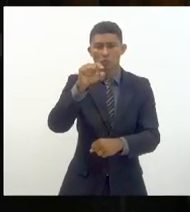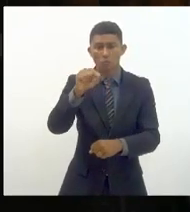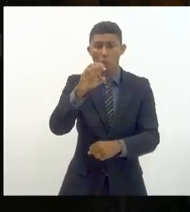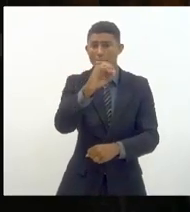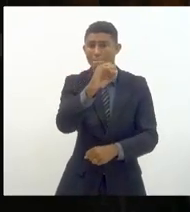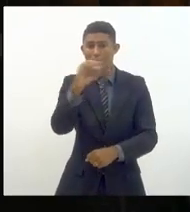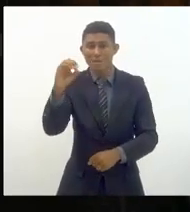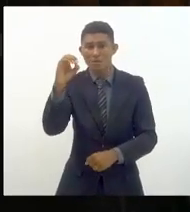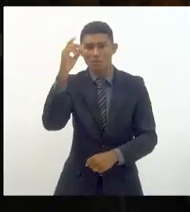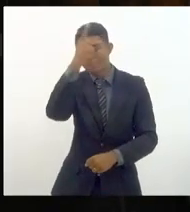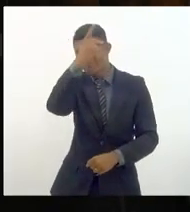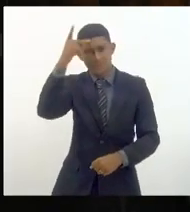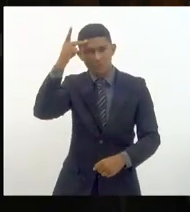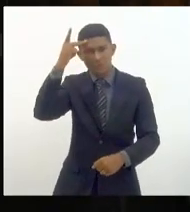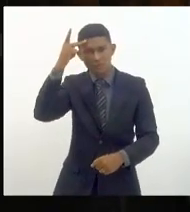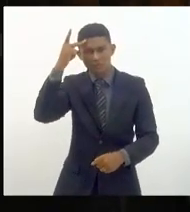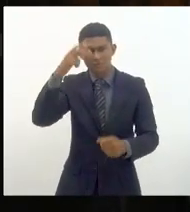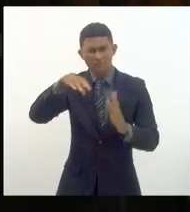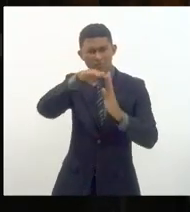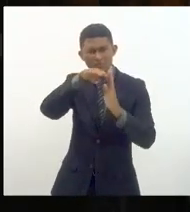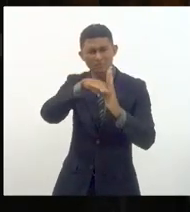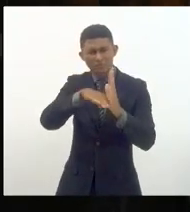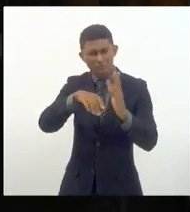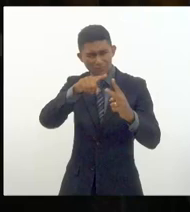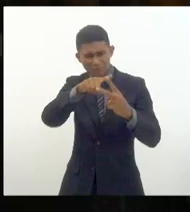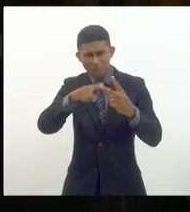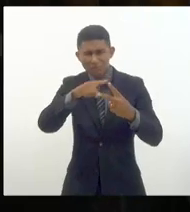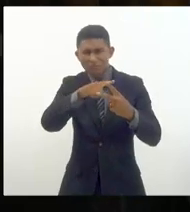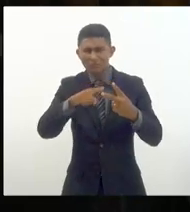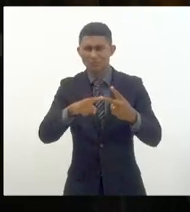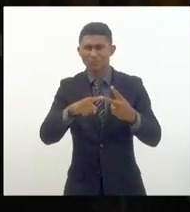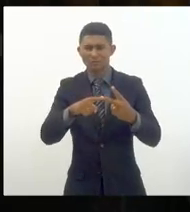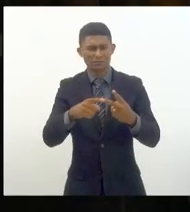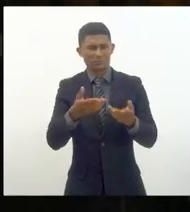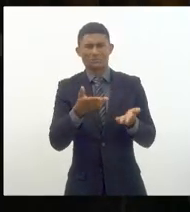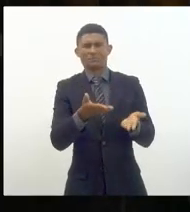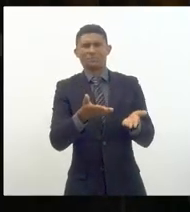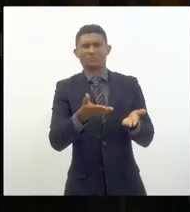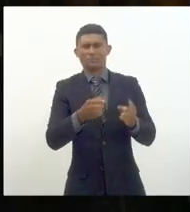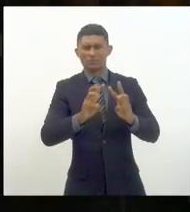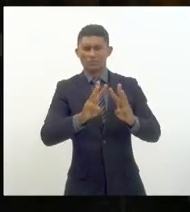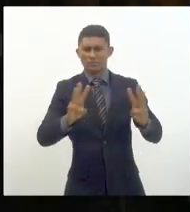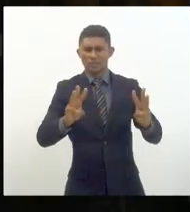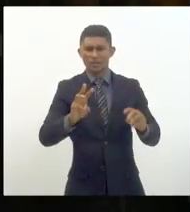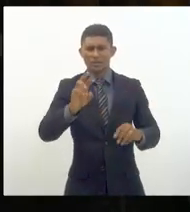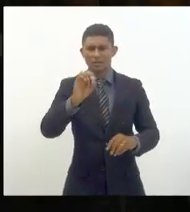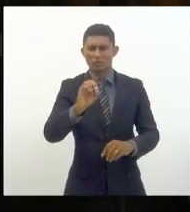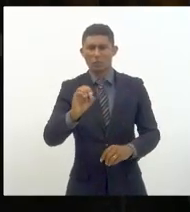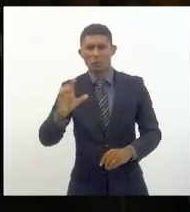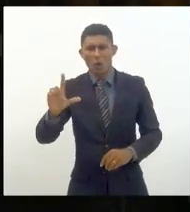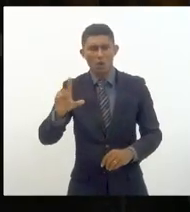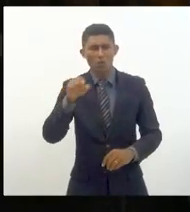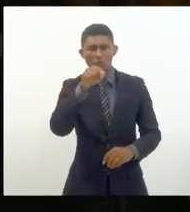em dois programas segundo a matéria do UOL especificamente